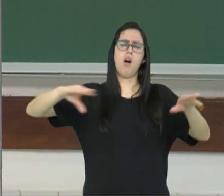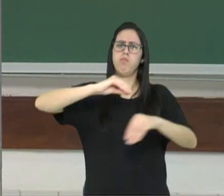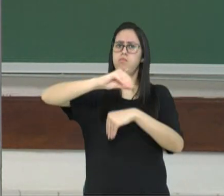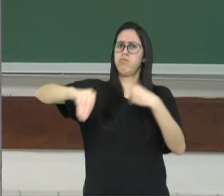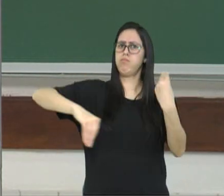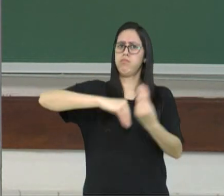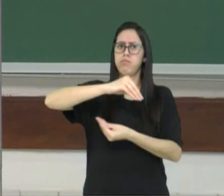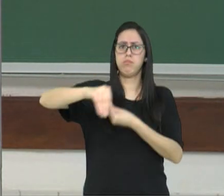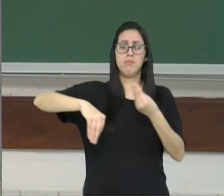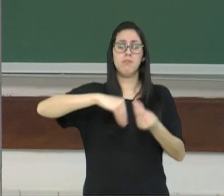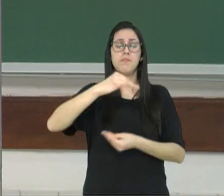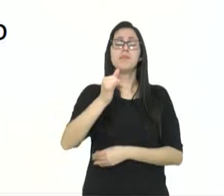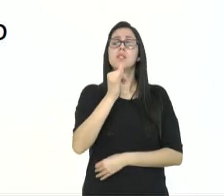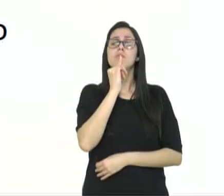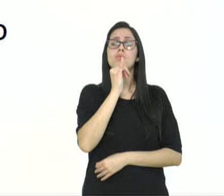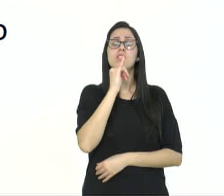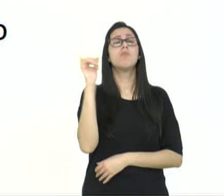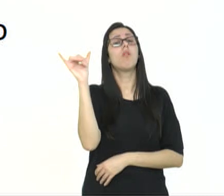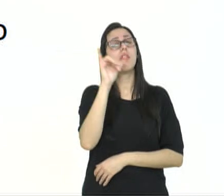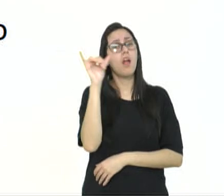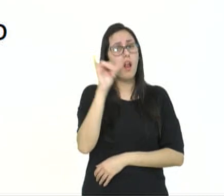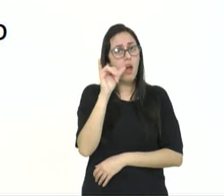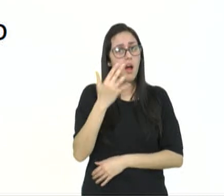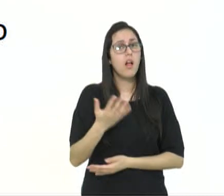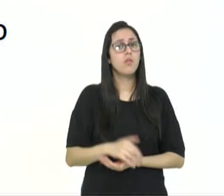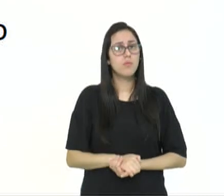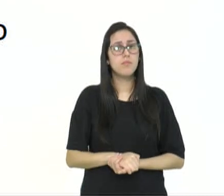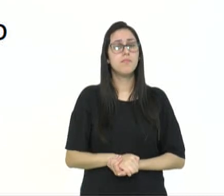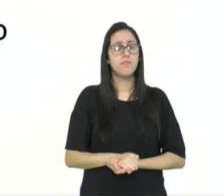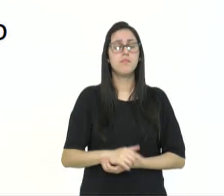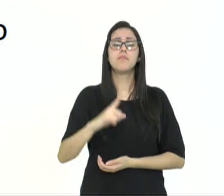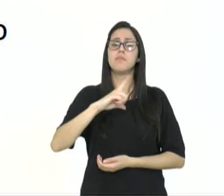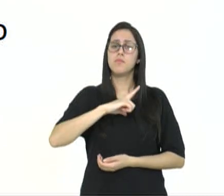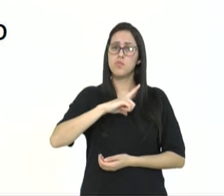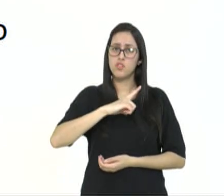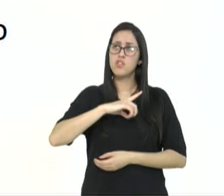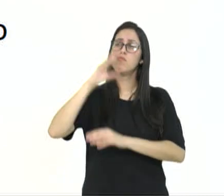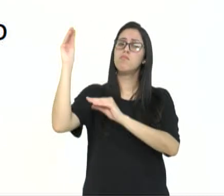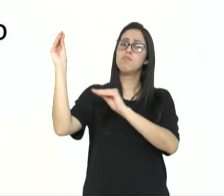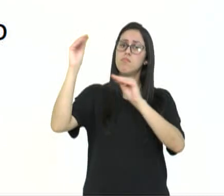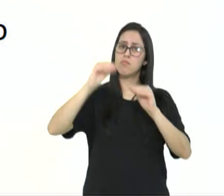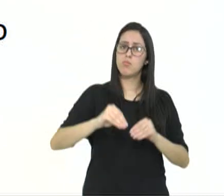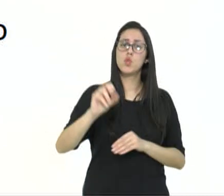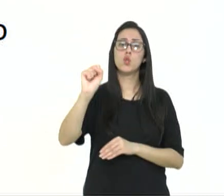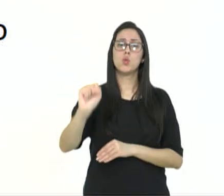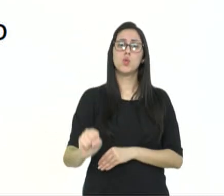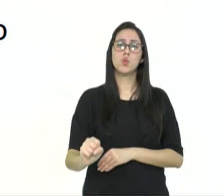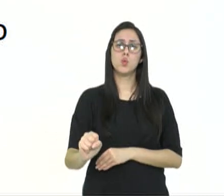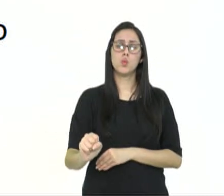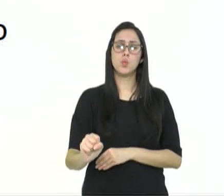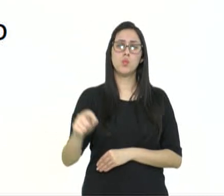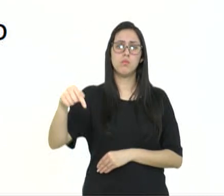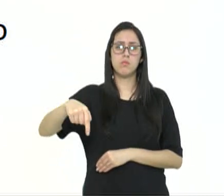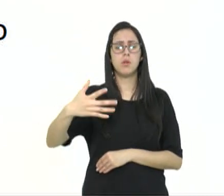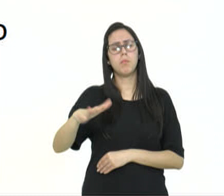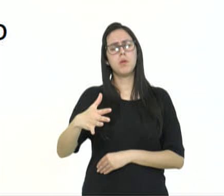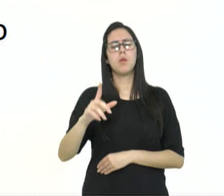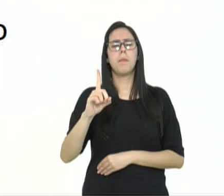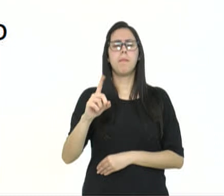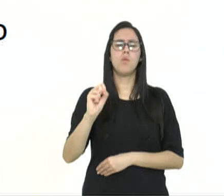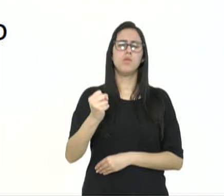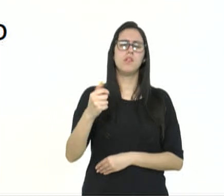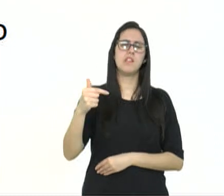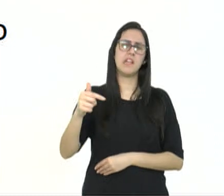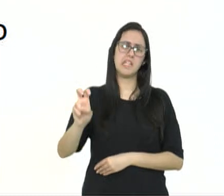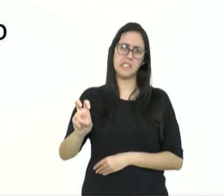como por exemplo os italianos, que eles começaram a chegar no sul do país por volta de